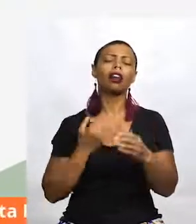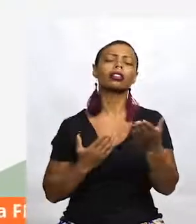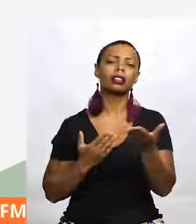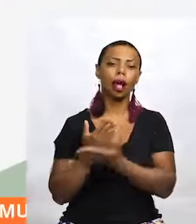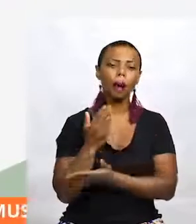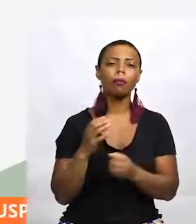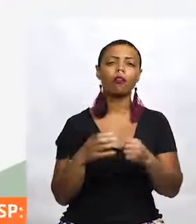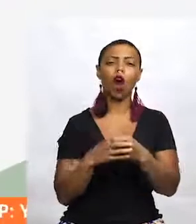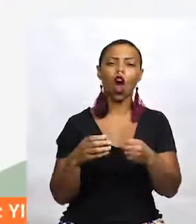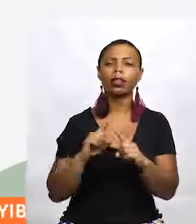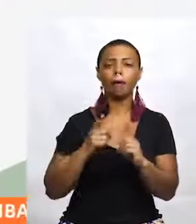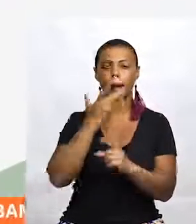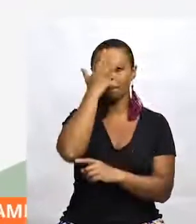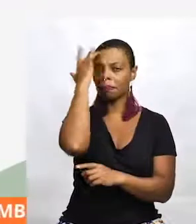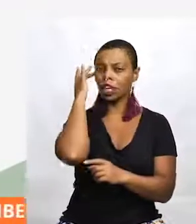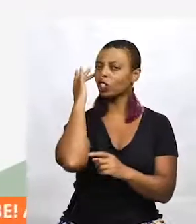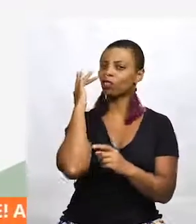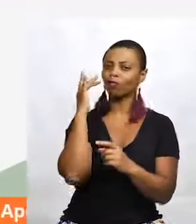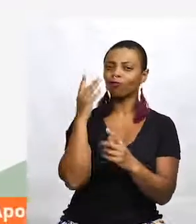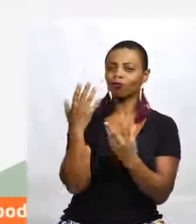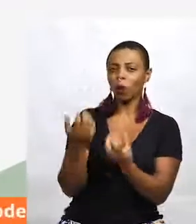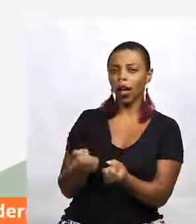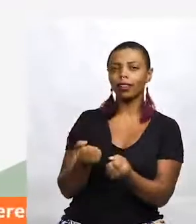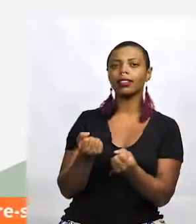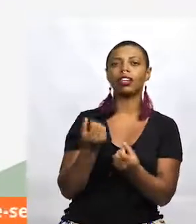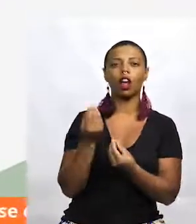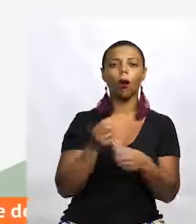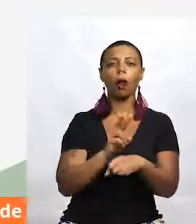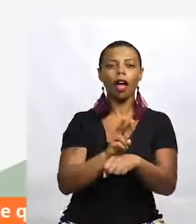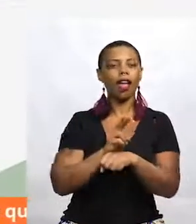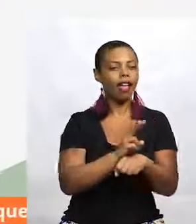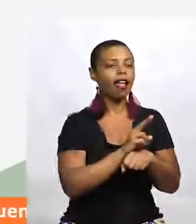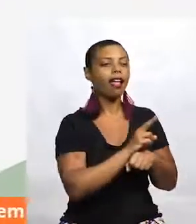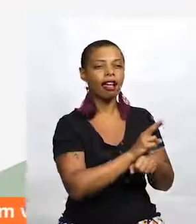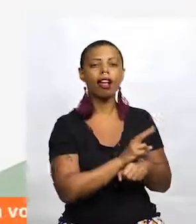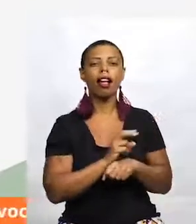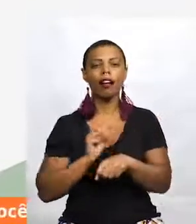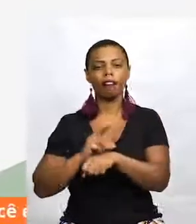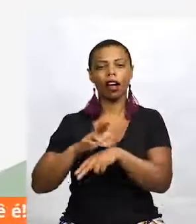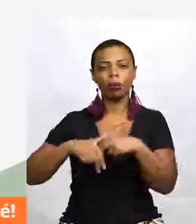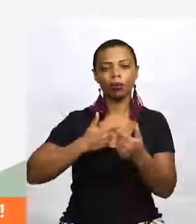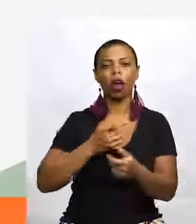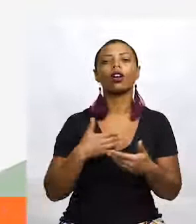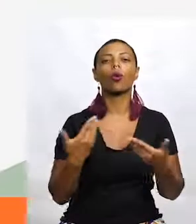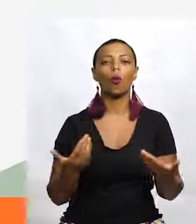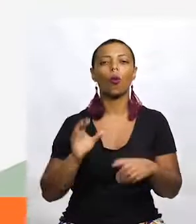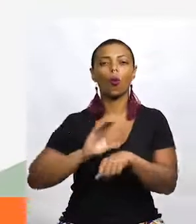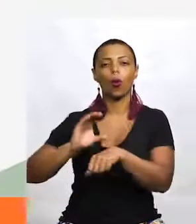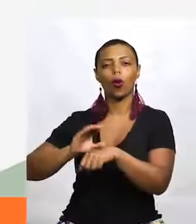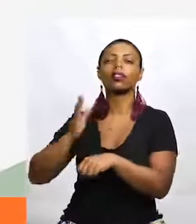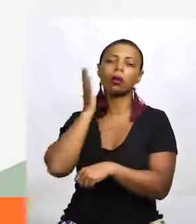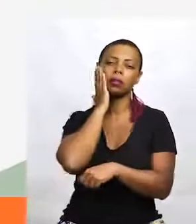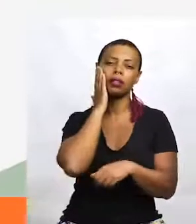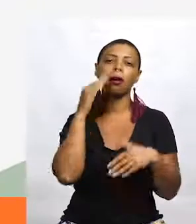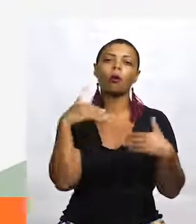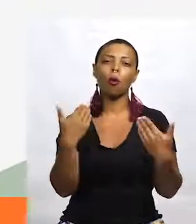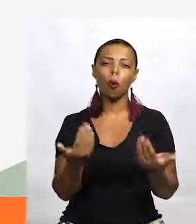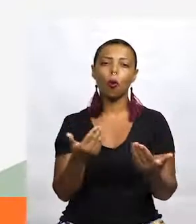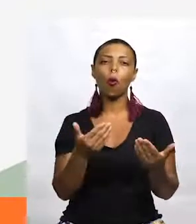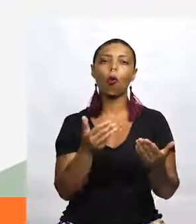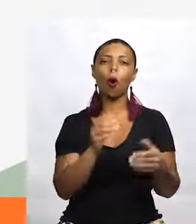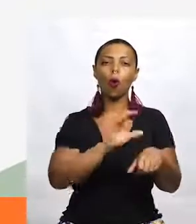muita resistência em reservar vagas por curso, né? Então a gente sabia quais eram os cursos que receberiam os estudantes